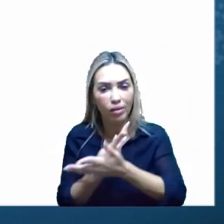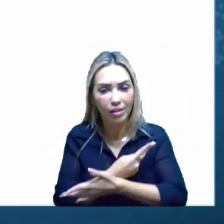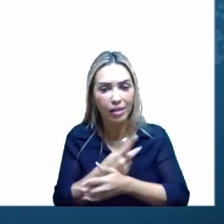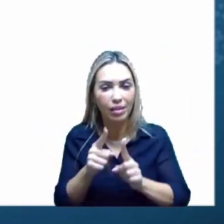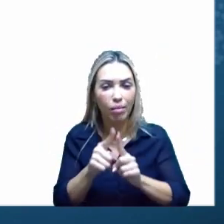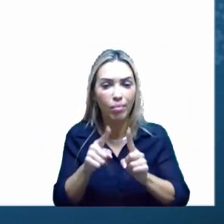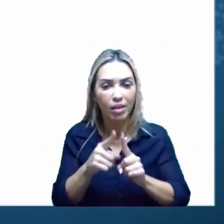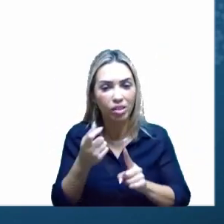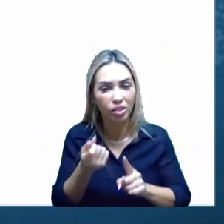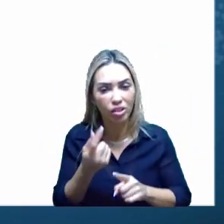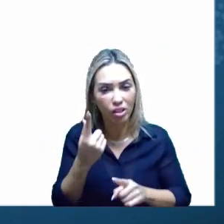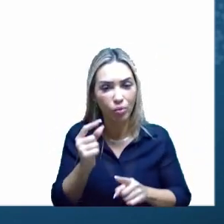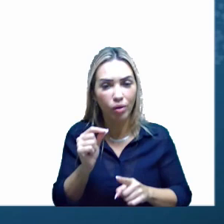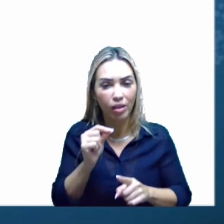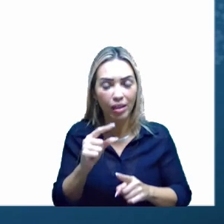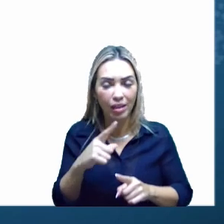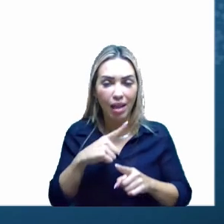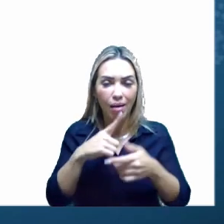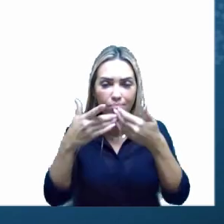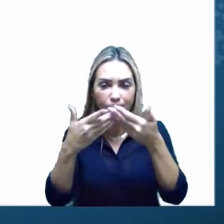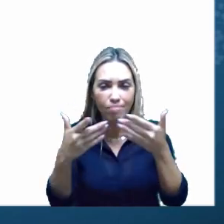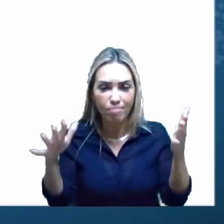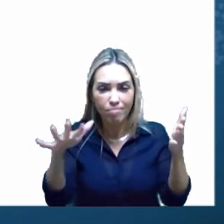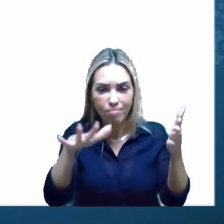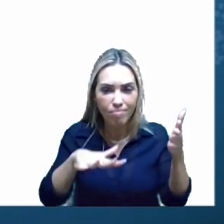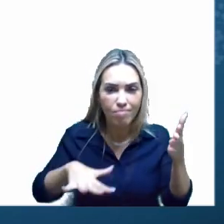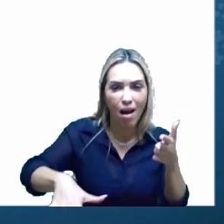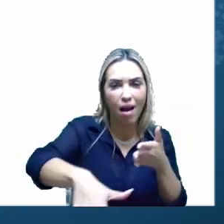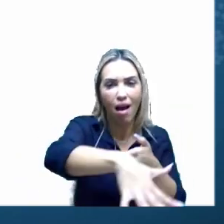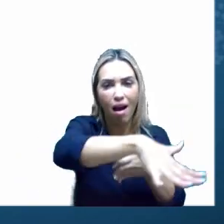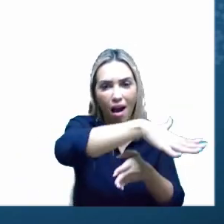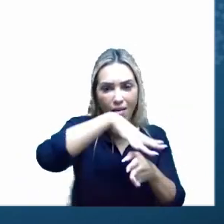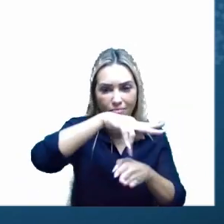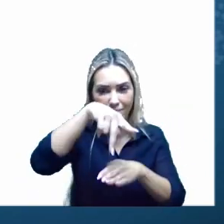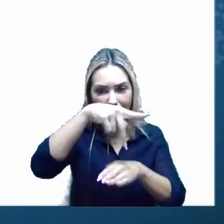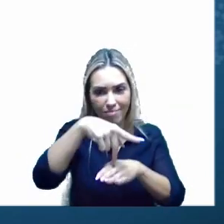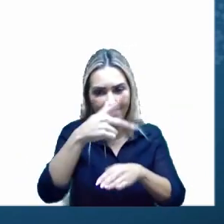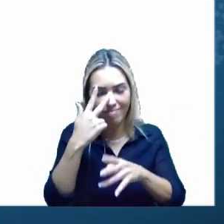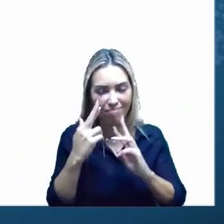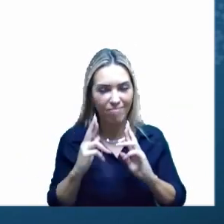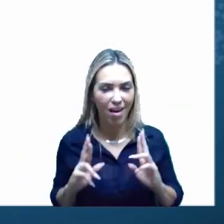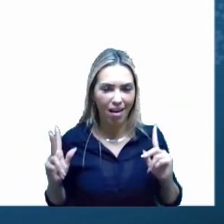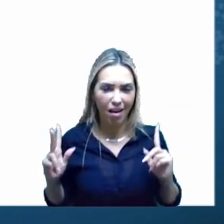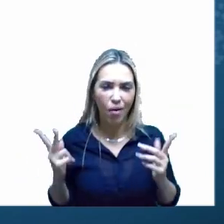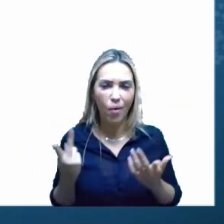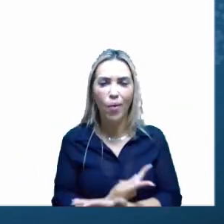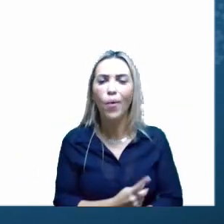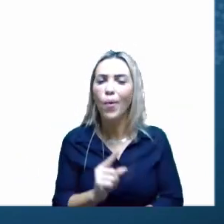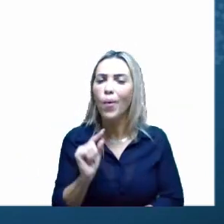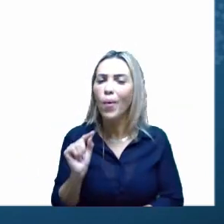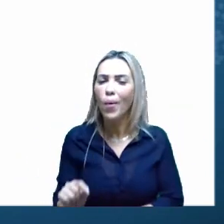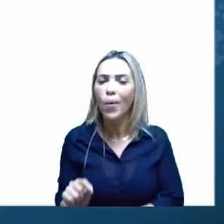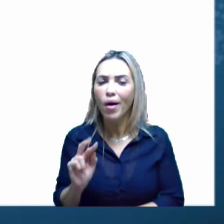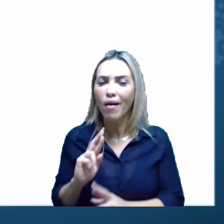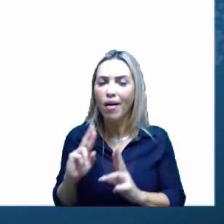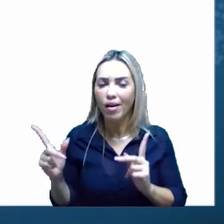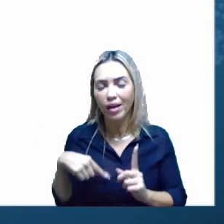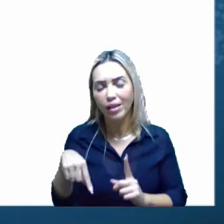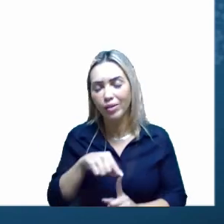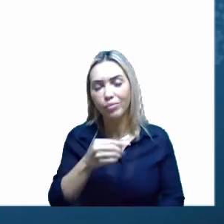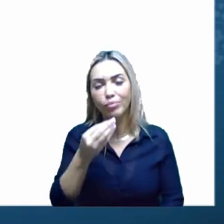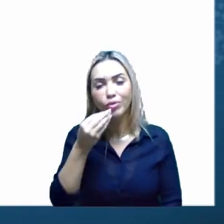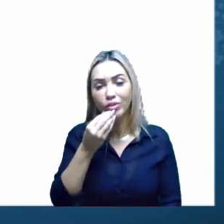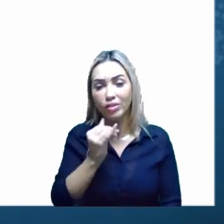seria estranho que tem um campo mágico em volta desse país, que seria inusitado. A gente poderia dizer também